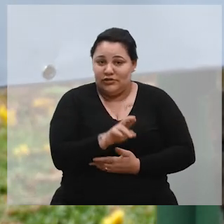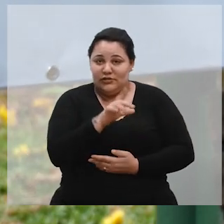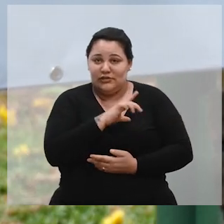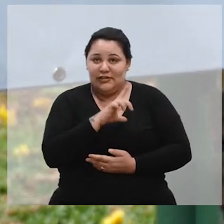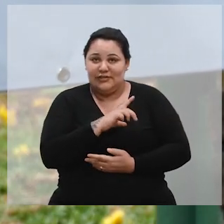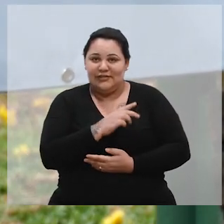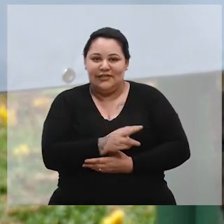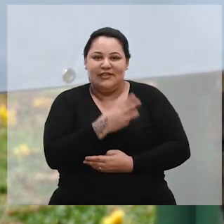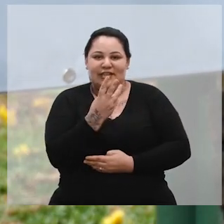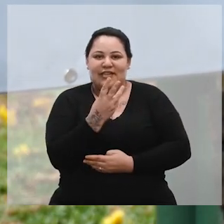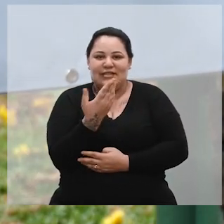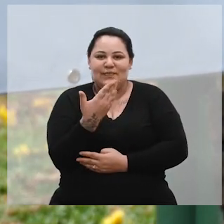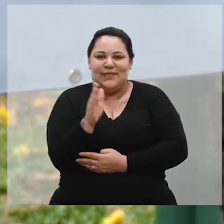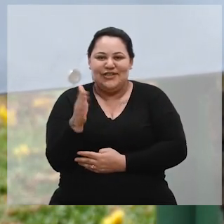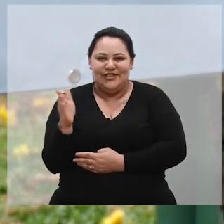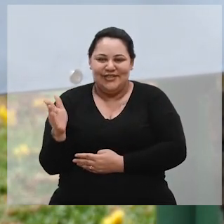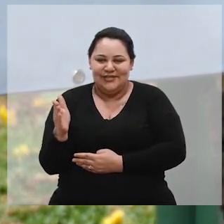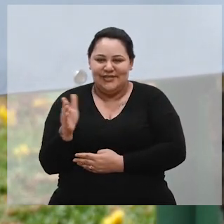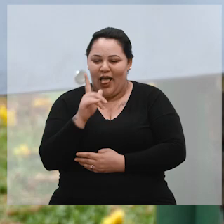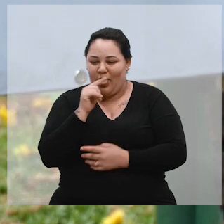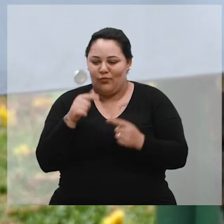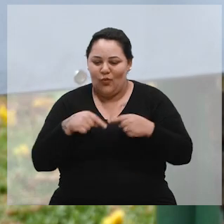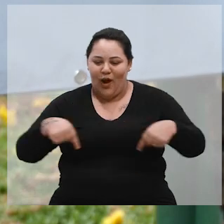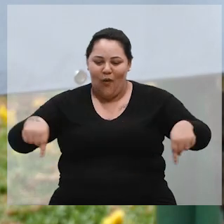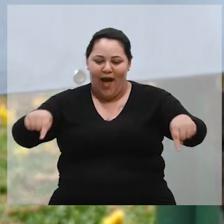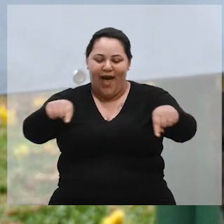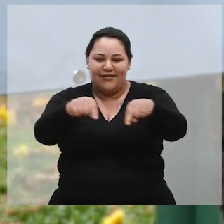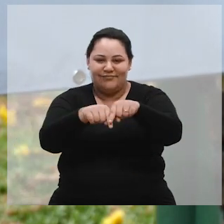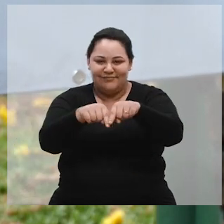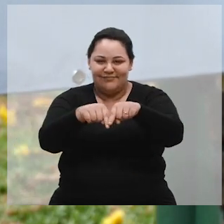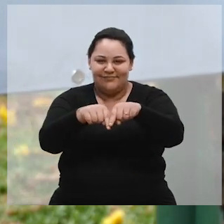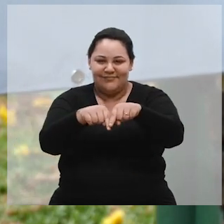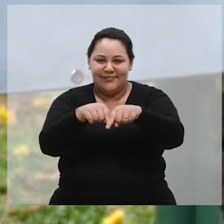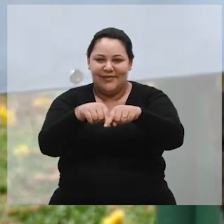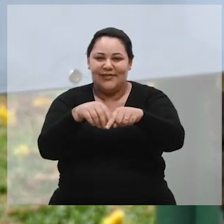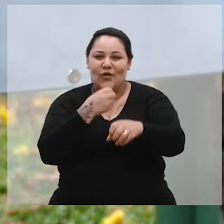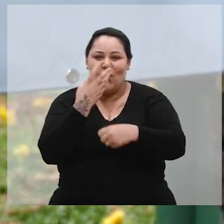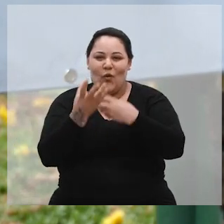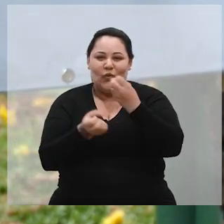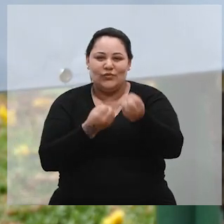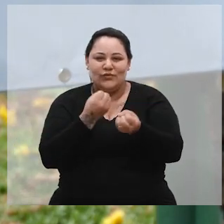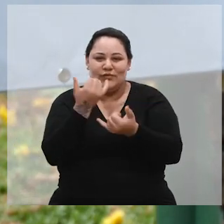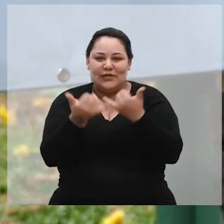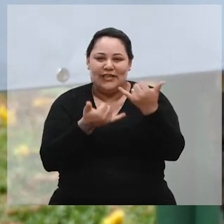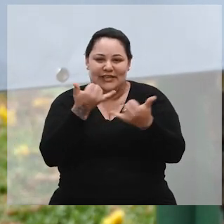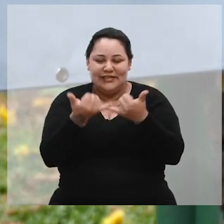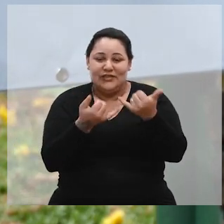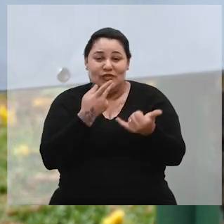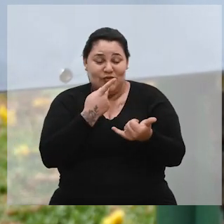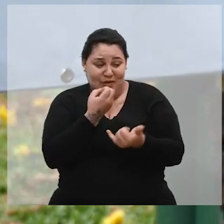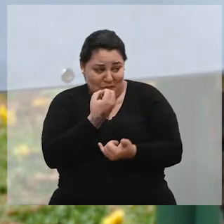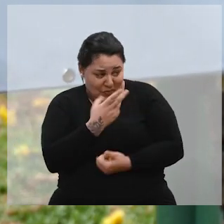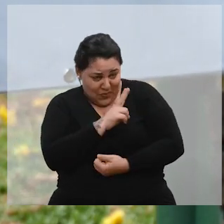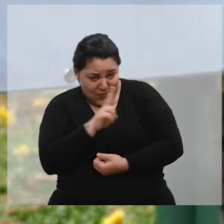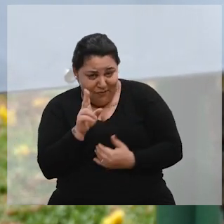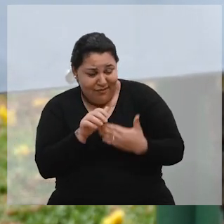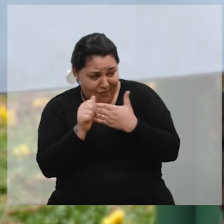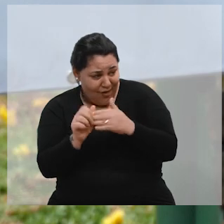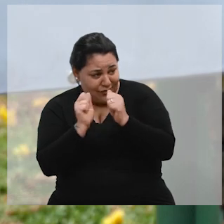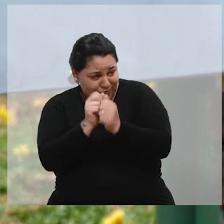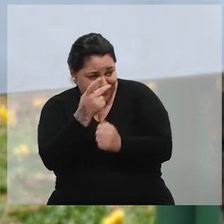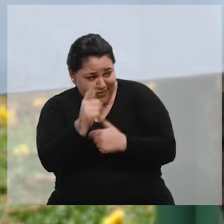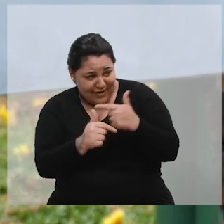com 3 peixinhos e um aquário contos brincantes, tu te cercaste aqui de bons nomes, hein, Roger, para te